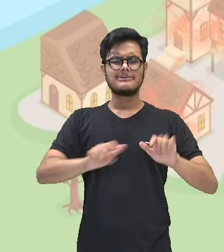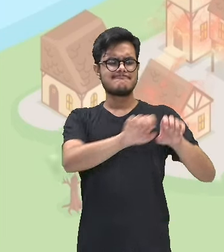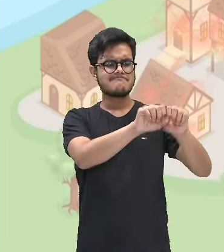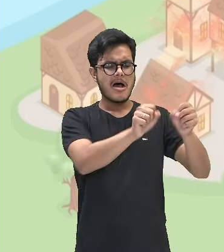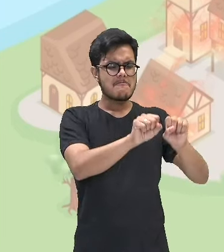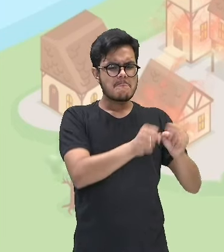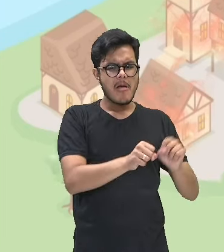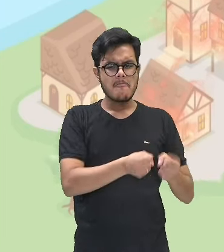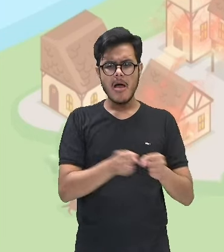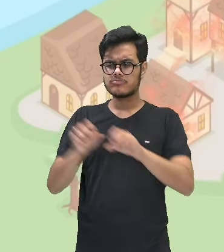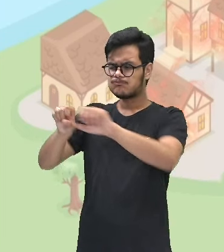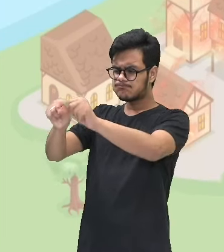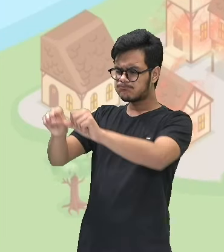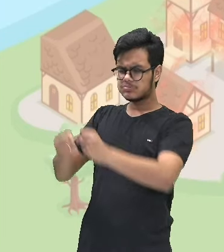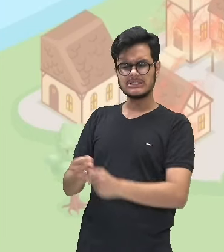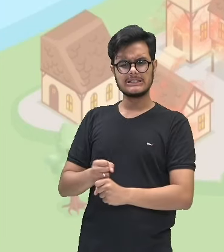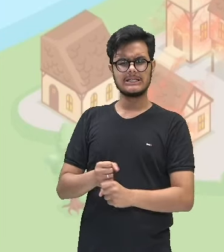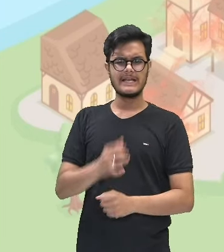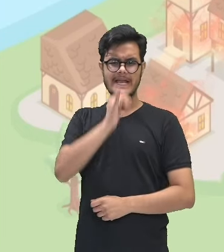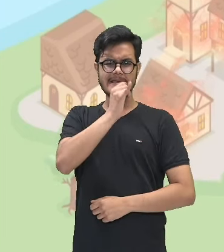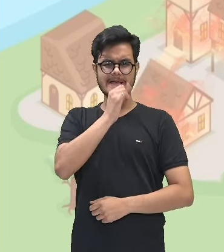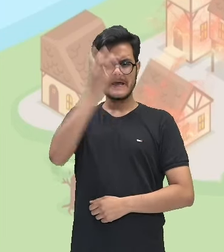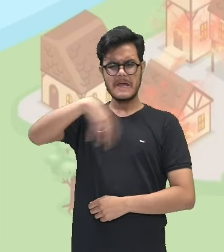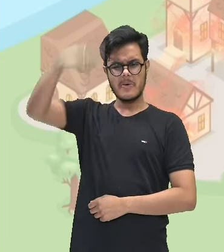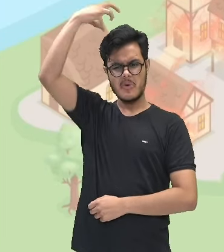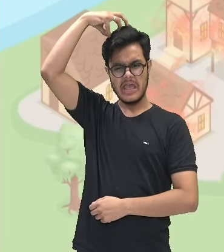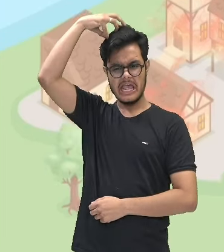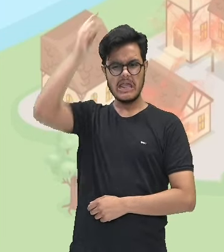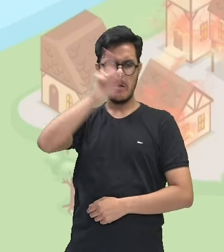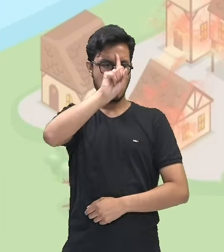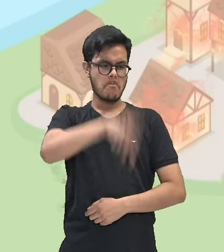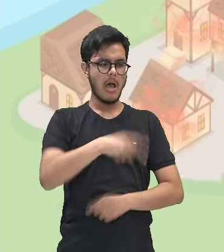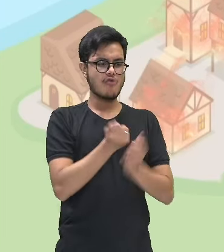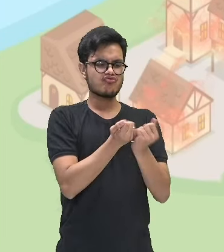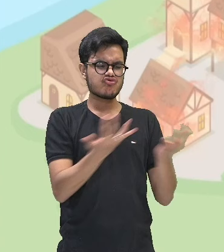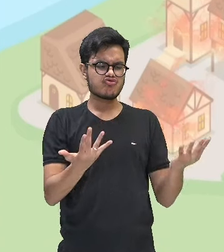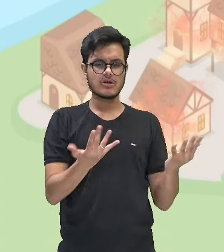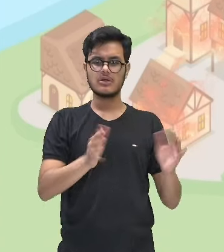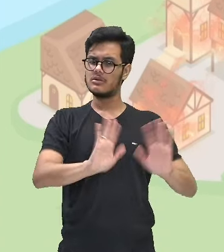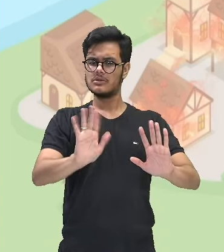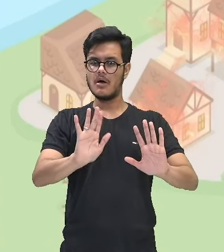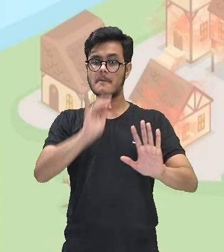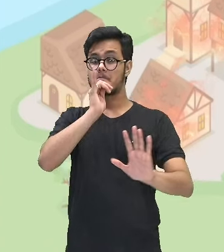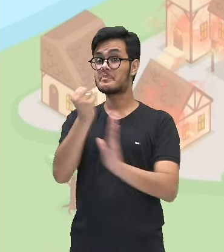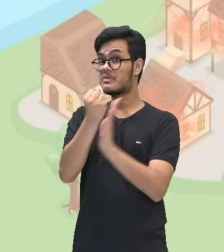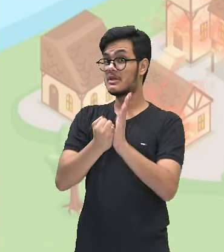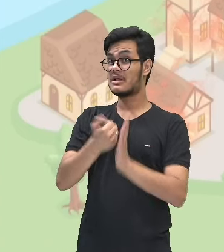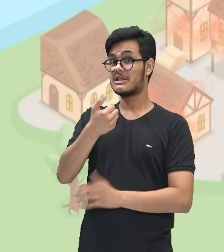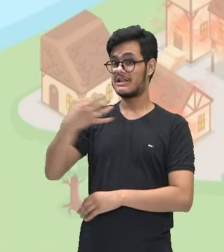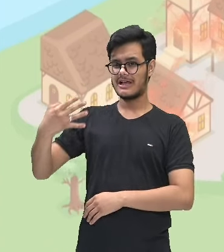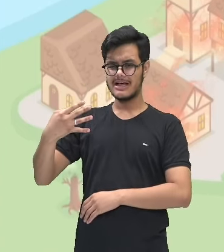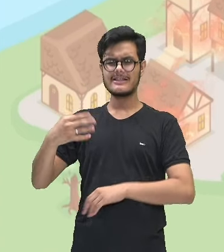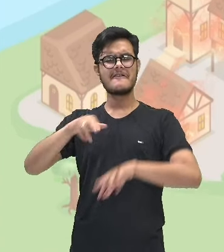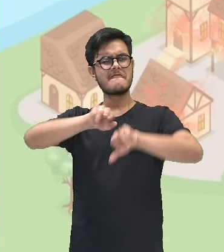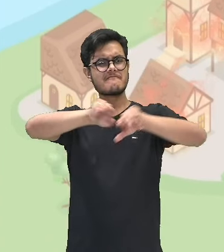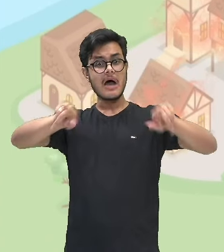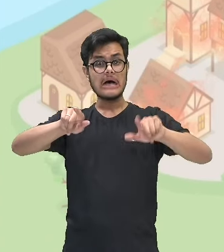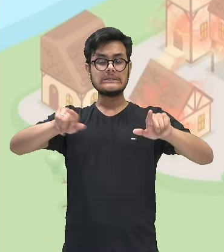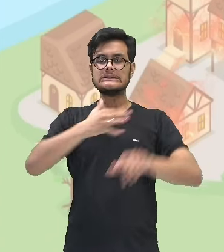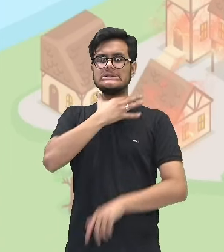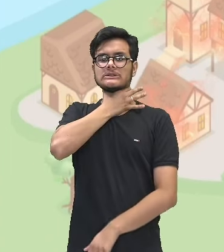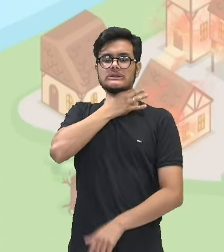destruídos, né? Não quer dizer que o rei lá pegou e tacou fogo, não. Lembram que durante o século XIV houve várias crises